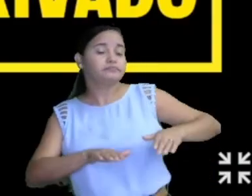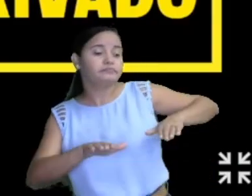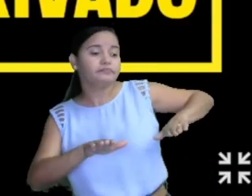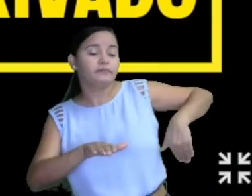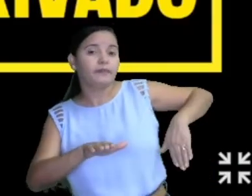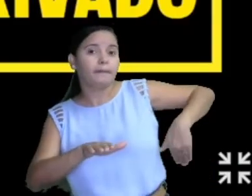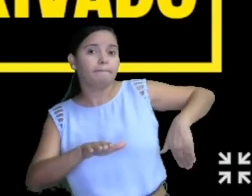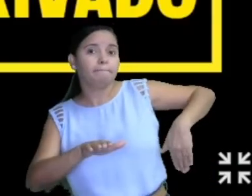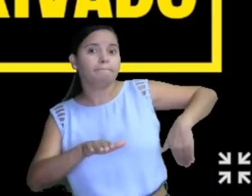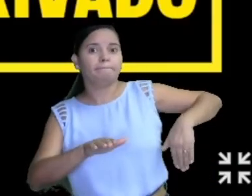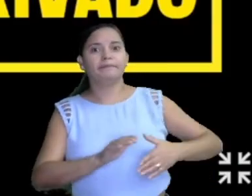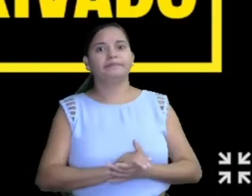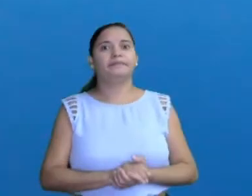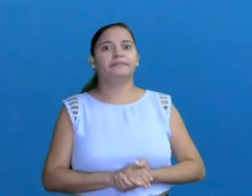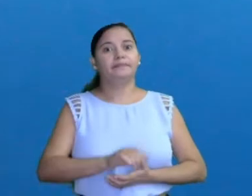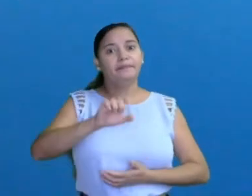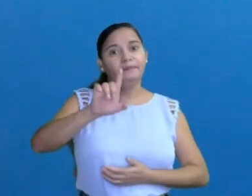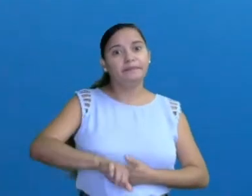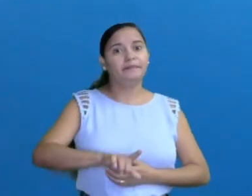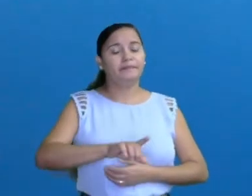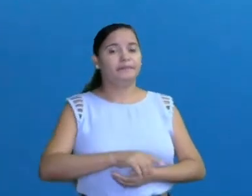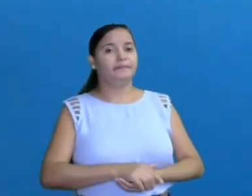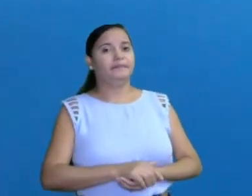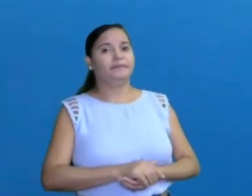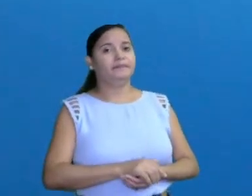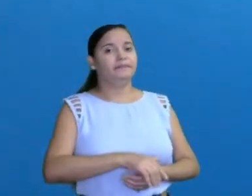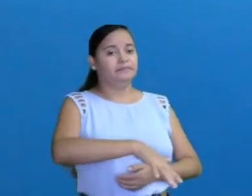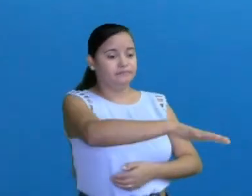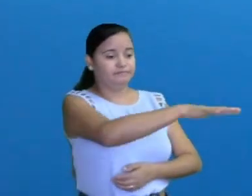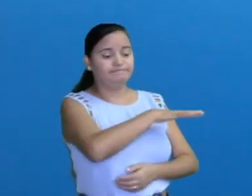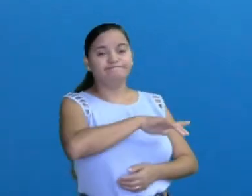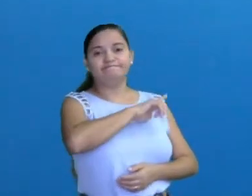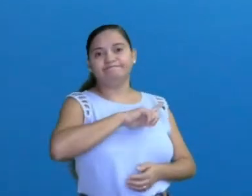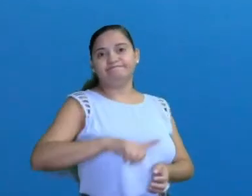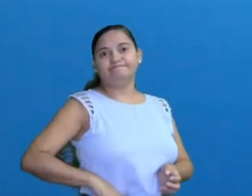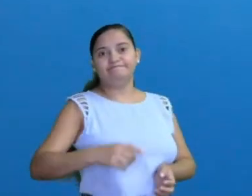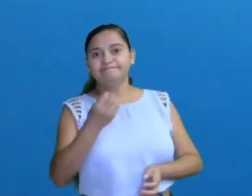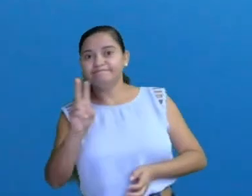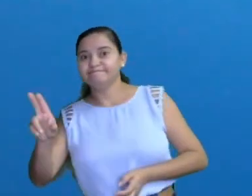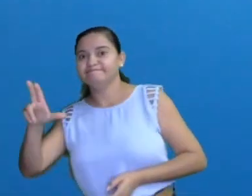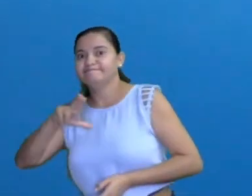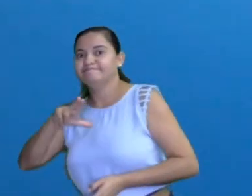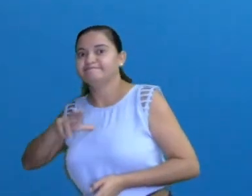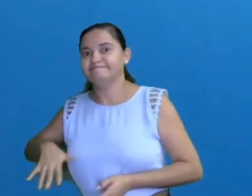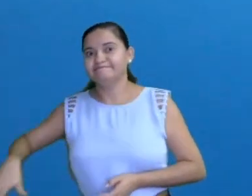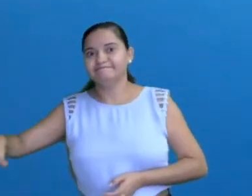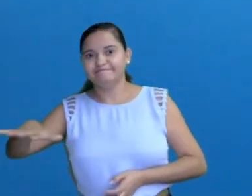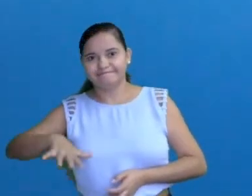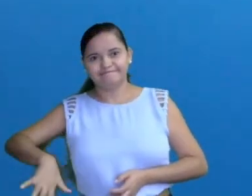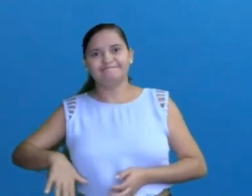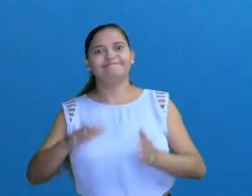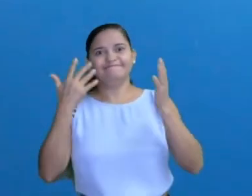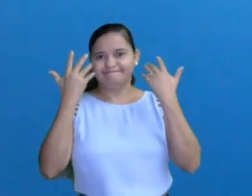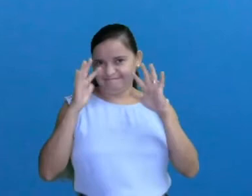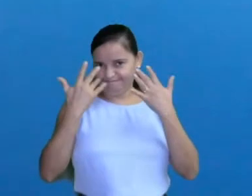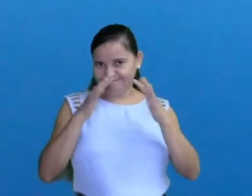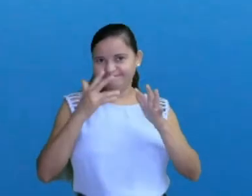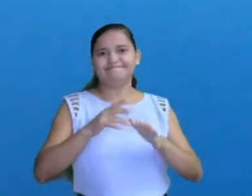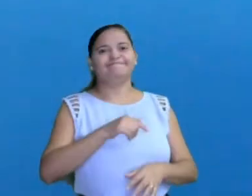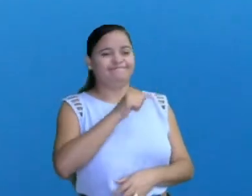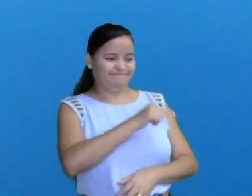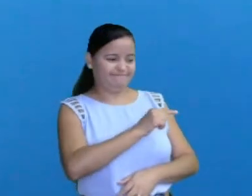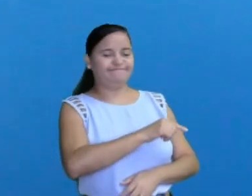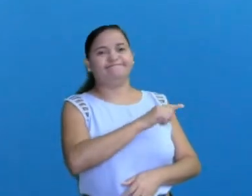Espaço público ou espaço privado? Isso, muito bem. É um espaço público.